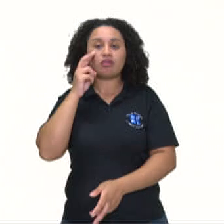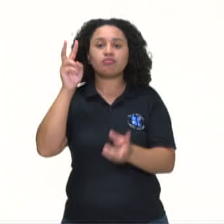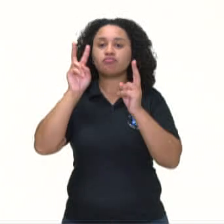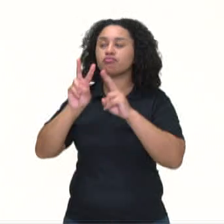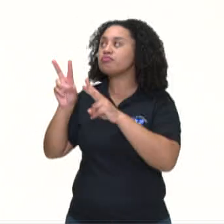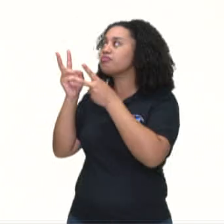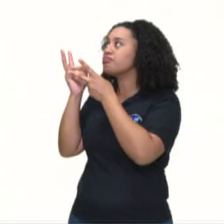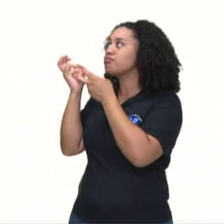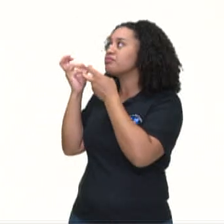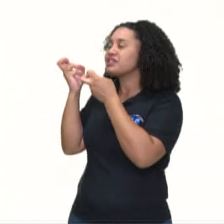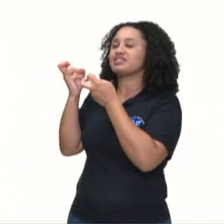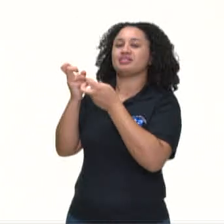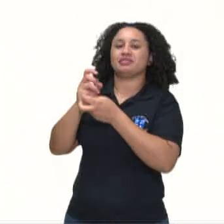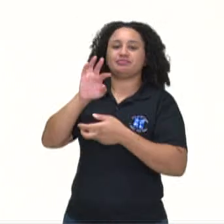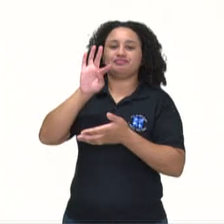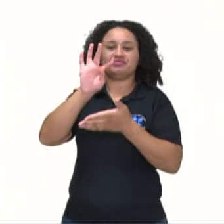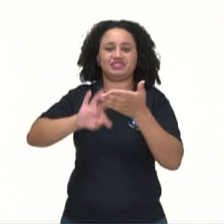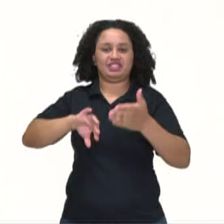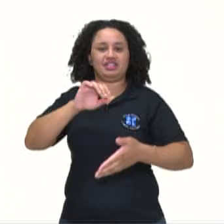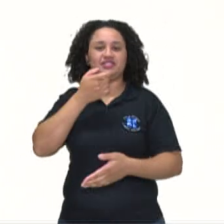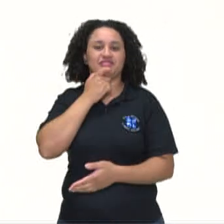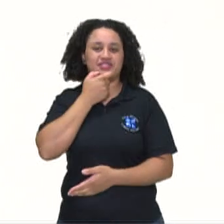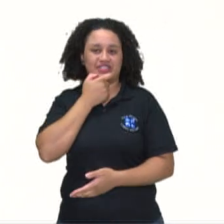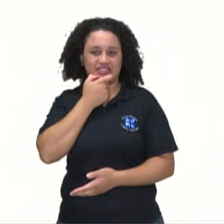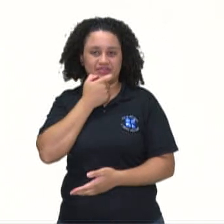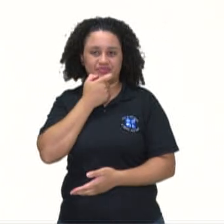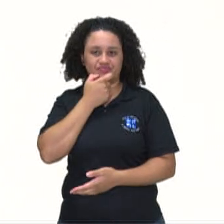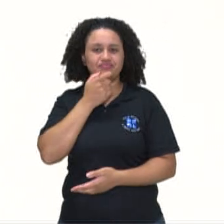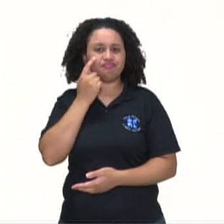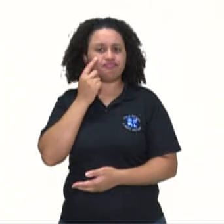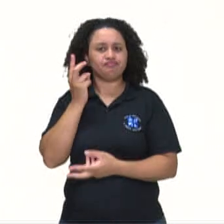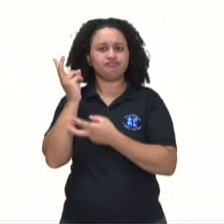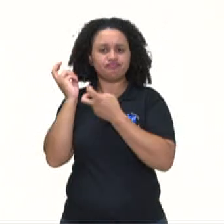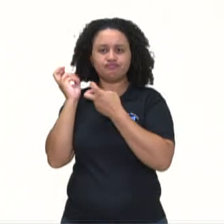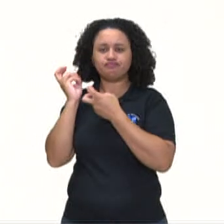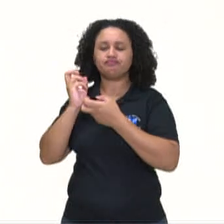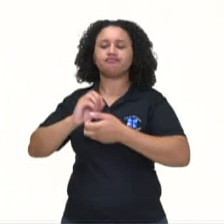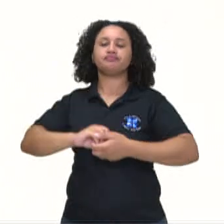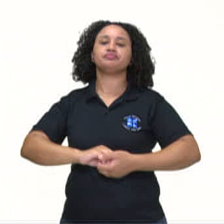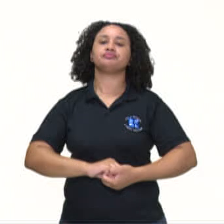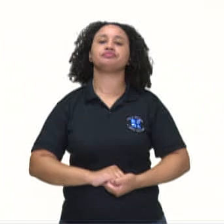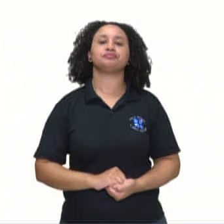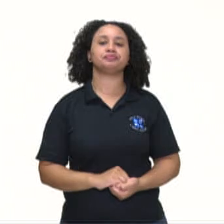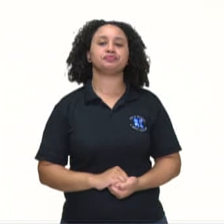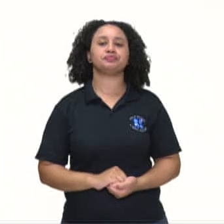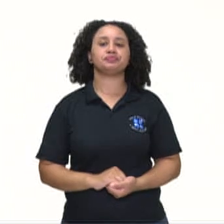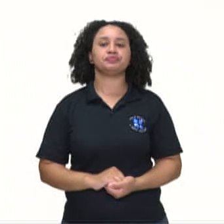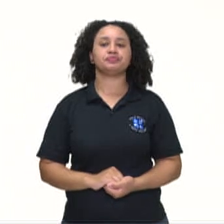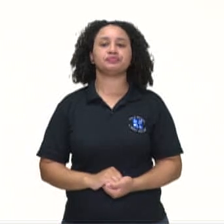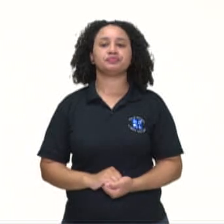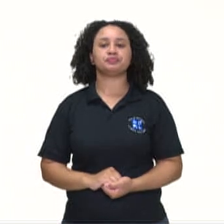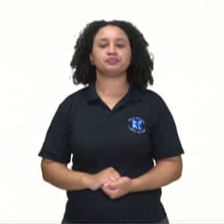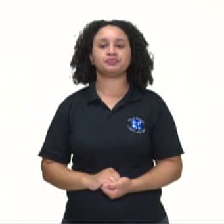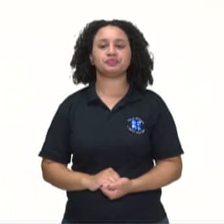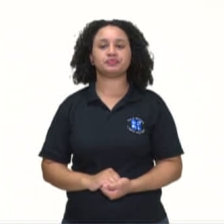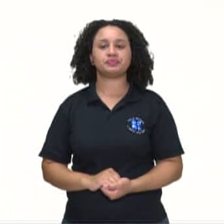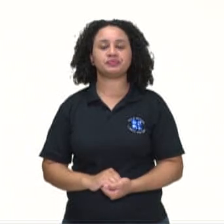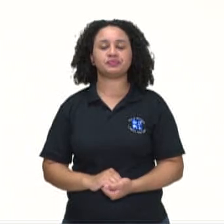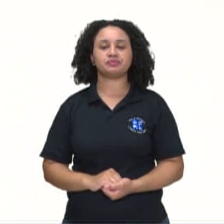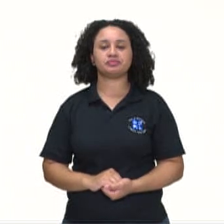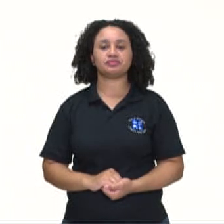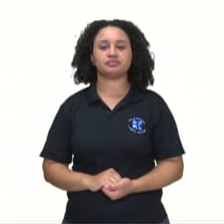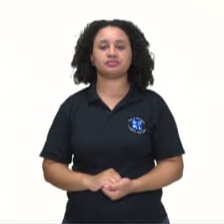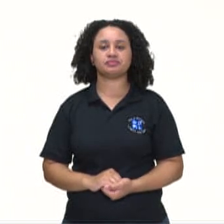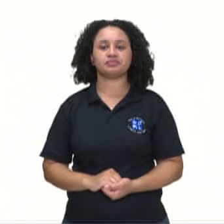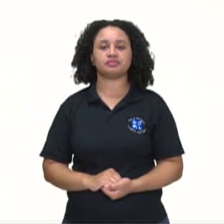her study. She doesn't do her homework, which why her grades are cruddy. My sister always